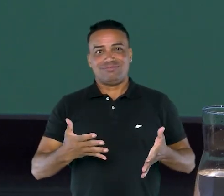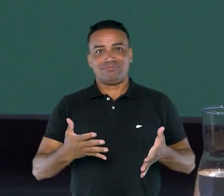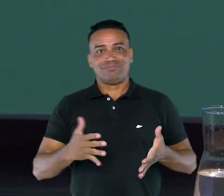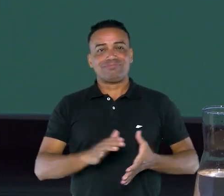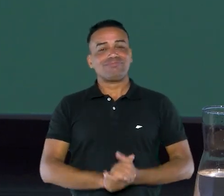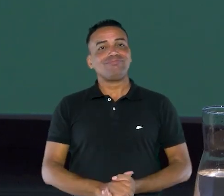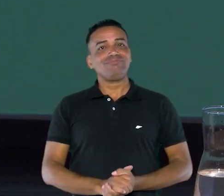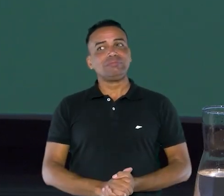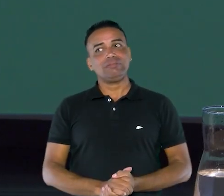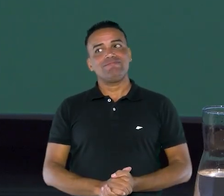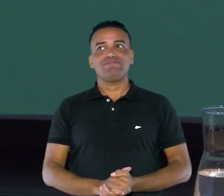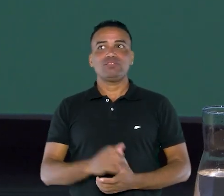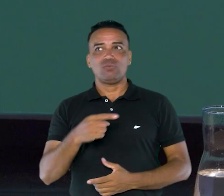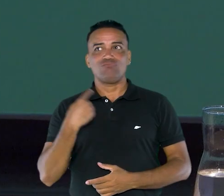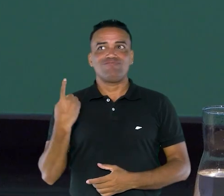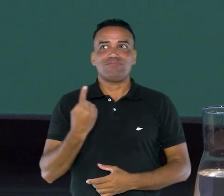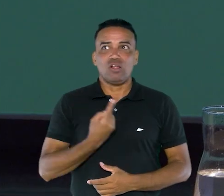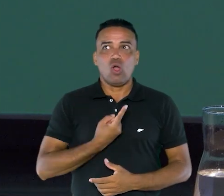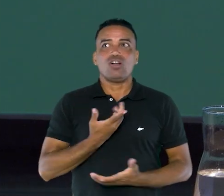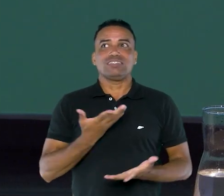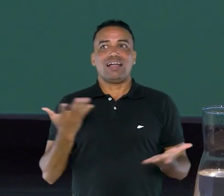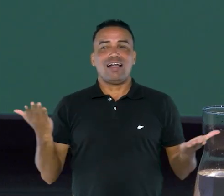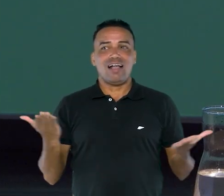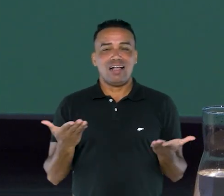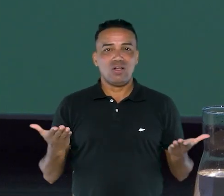aí a gente está, de alguma maneira,